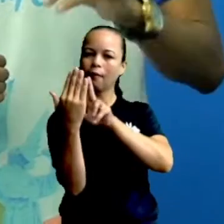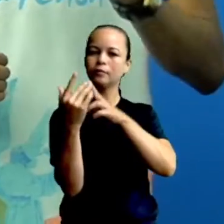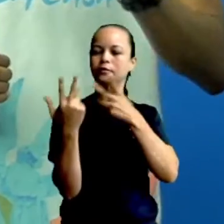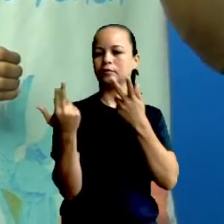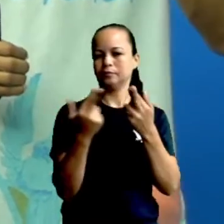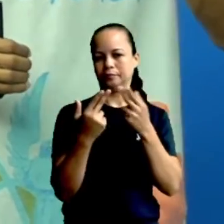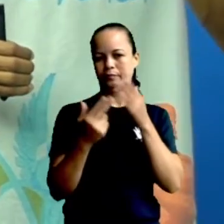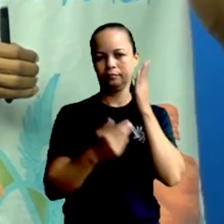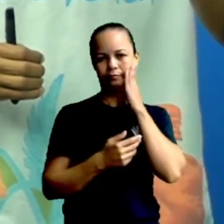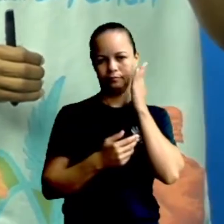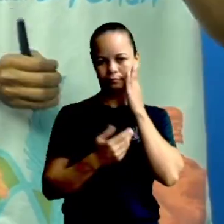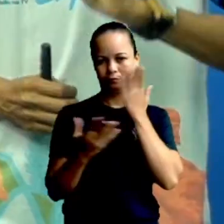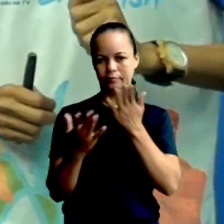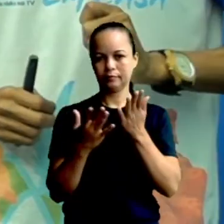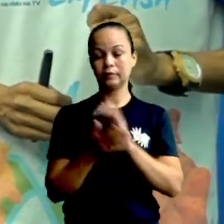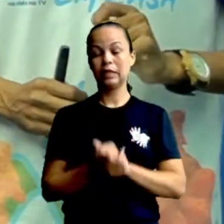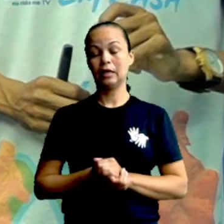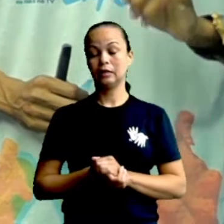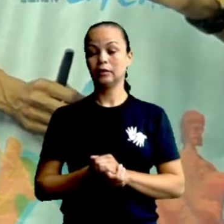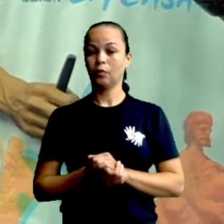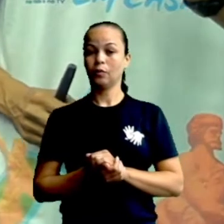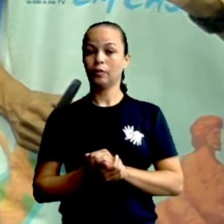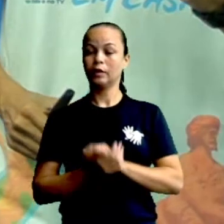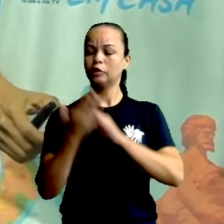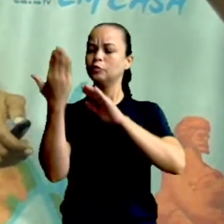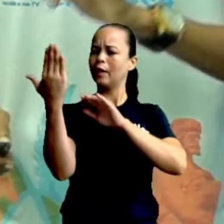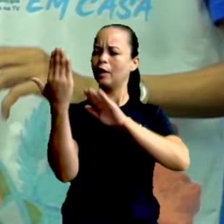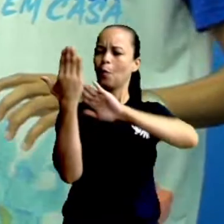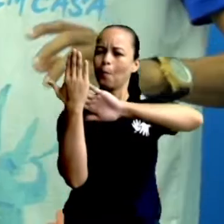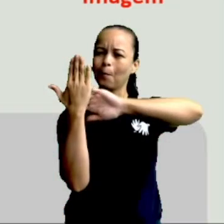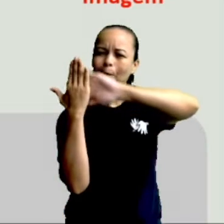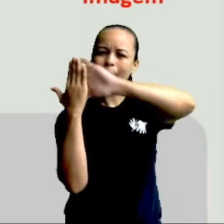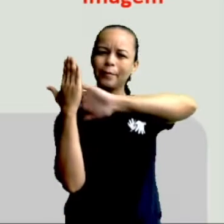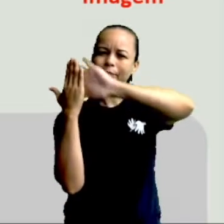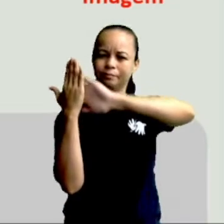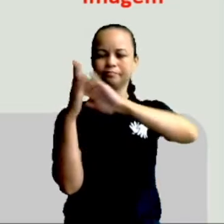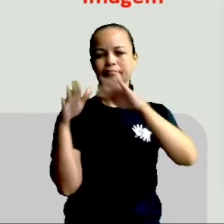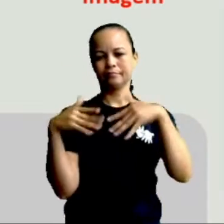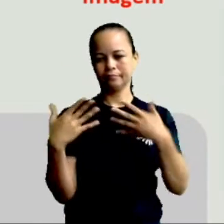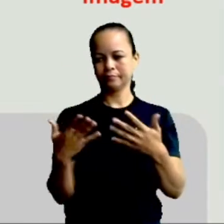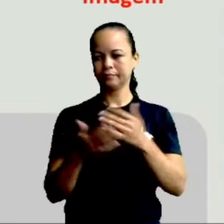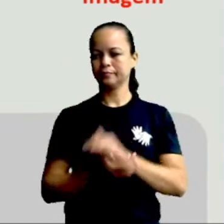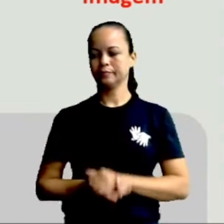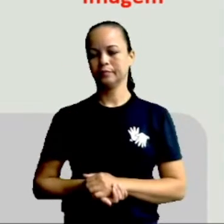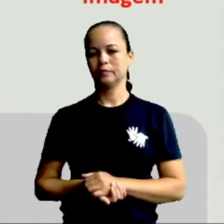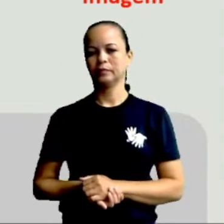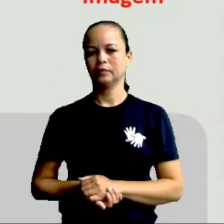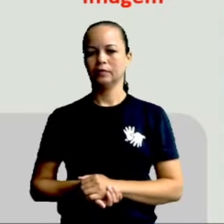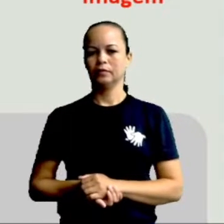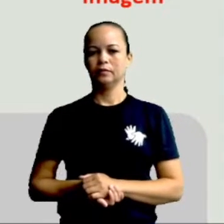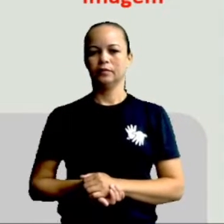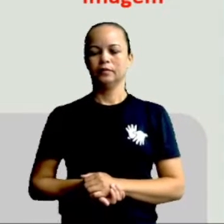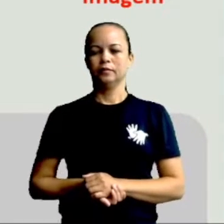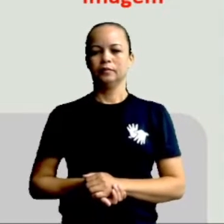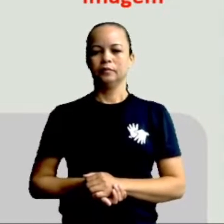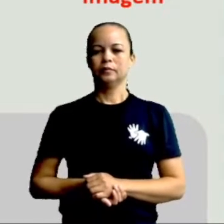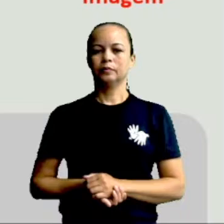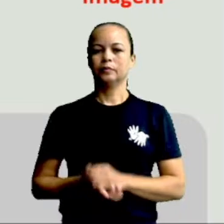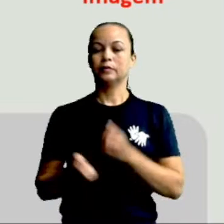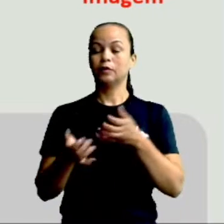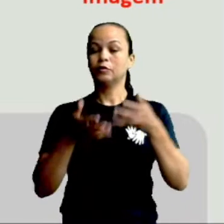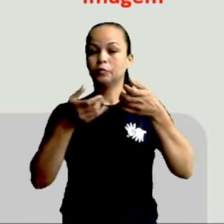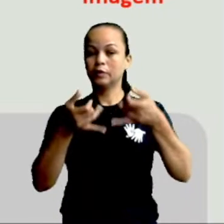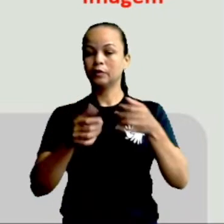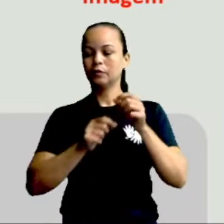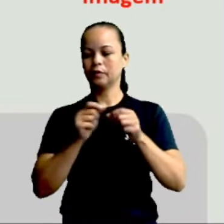aí? Então, espelho plano é isso. Tem muito que ver. Então, vamos lá, volta aqui para o slide. Então, é o seguinte,